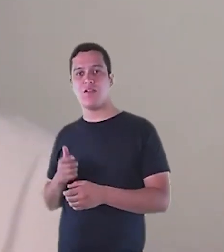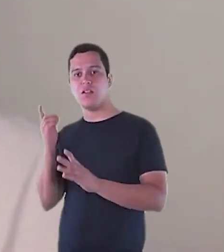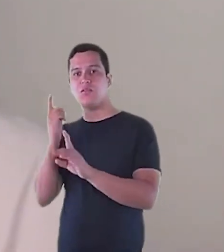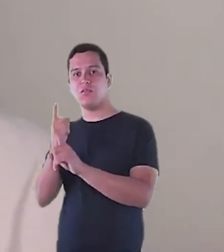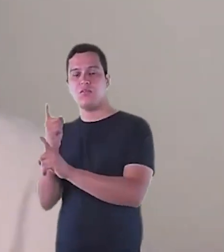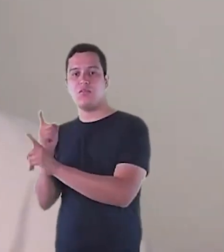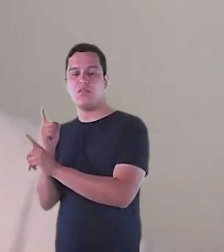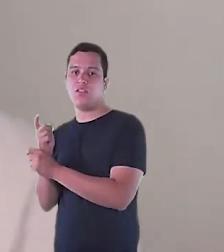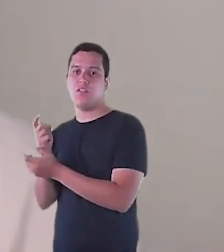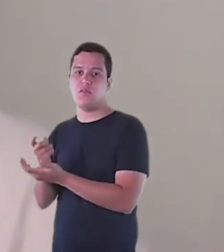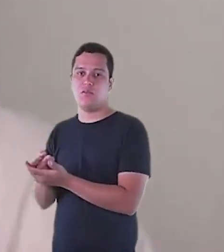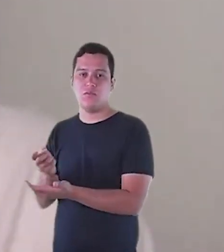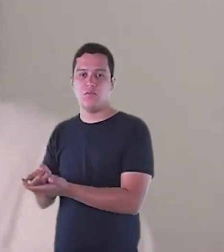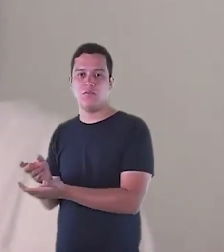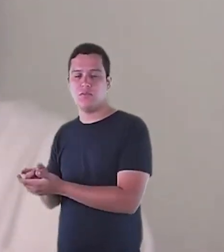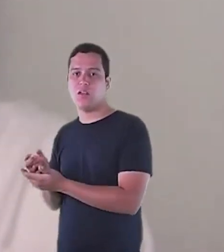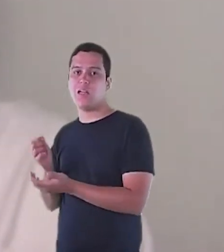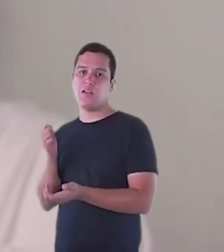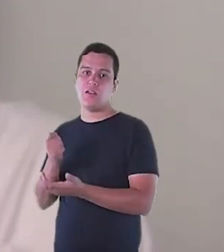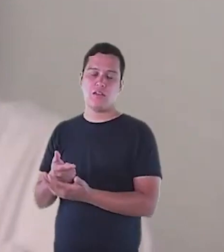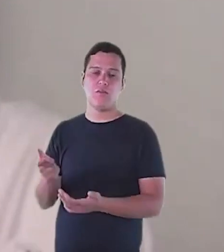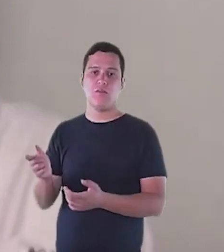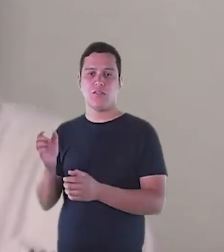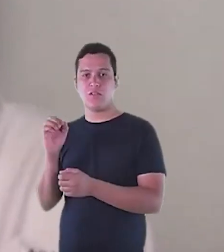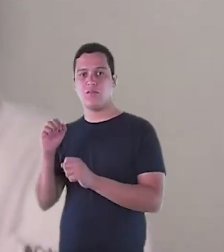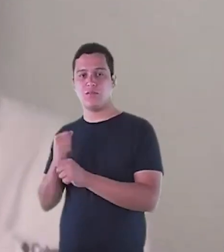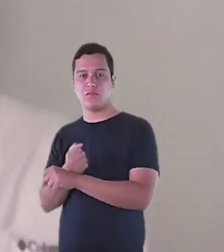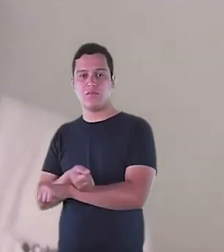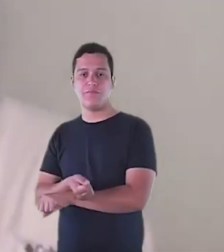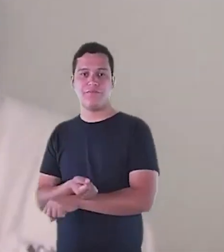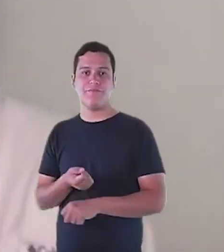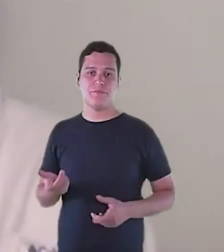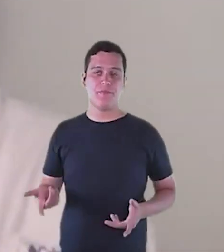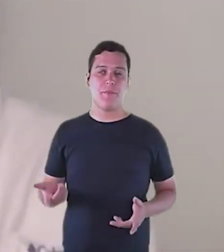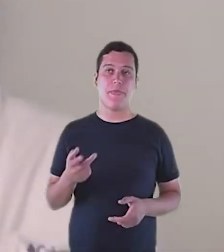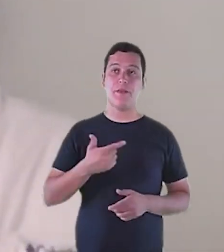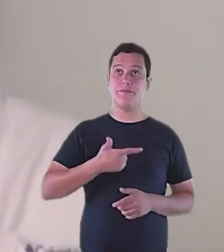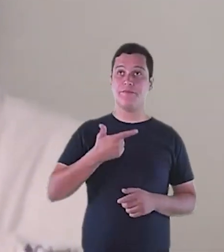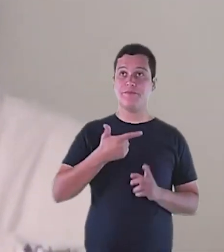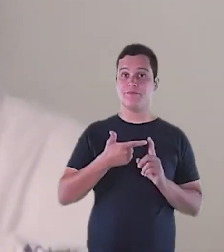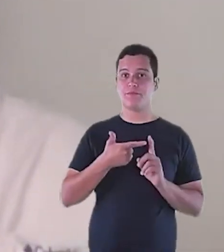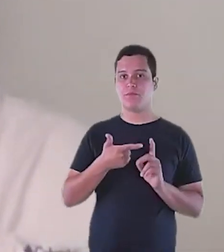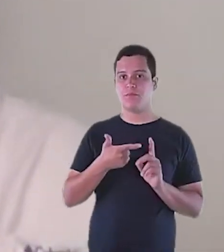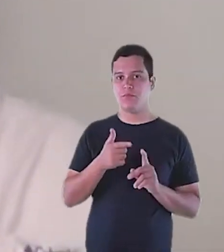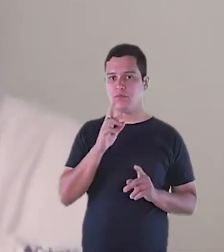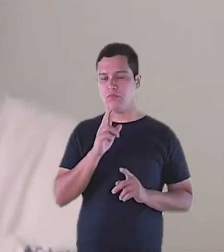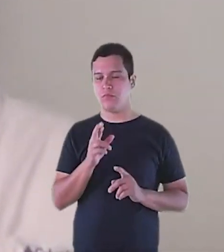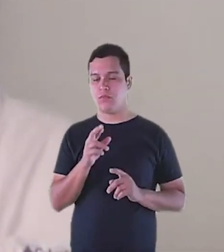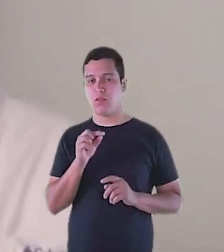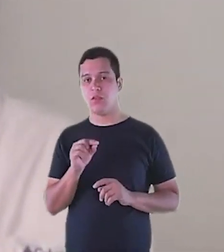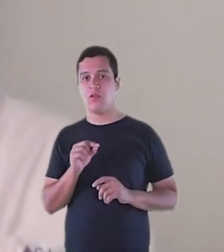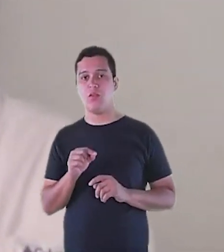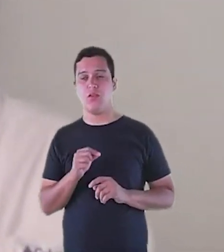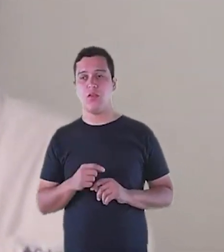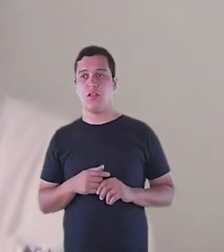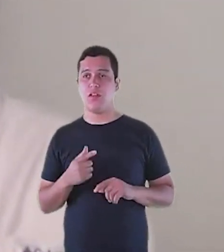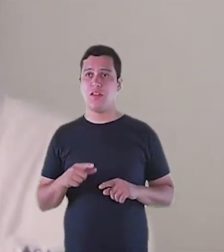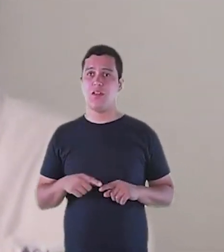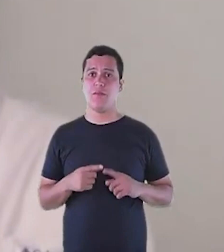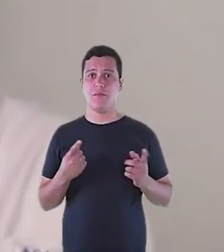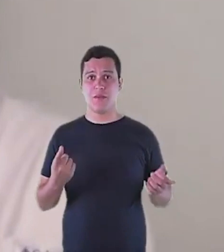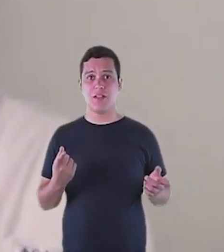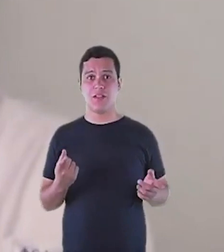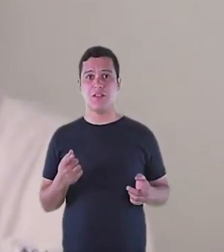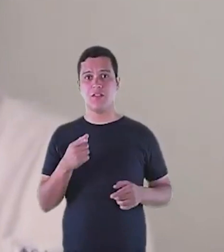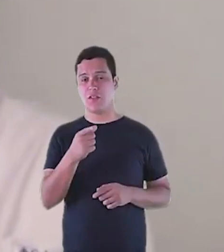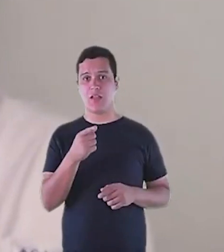existia na África. Essa seria a primeira razão. A segunda é de um motivo com o qual nós